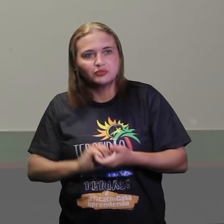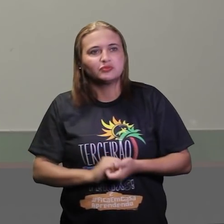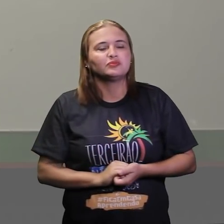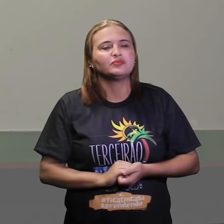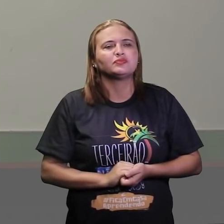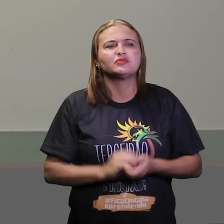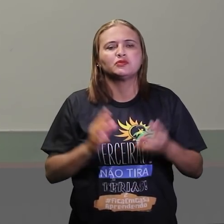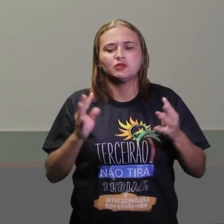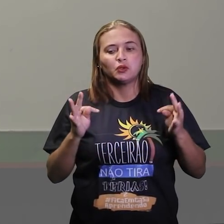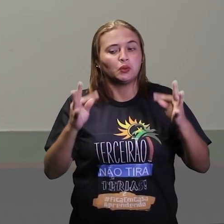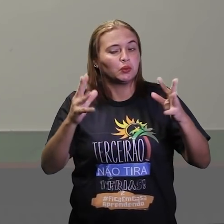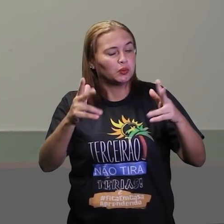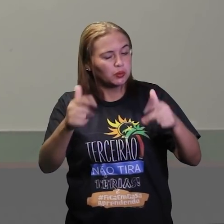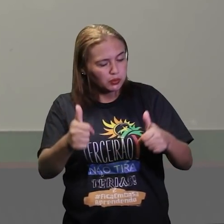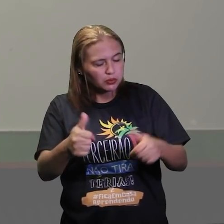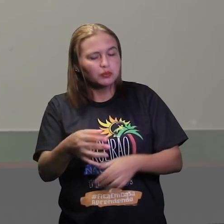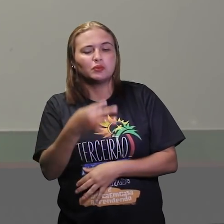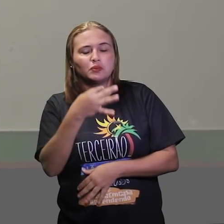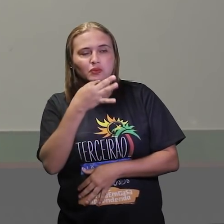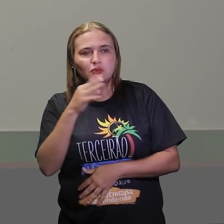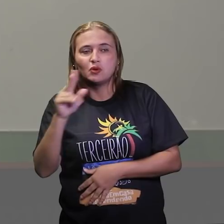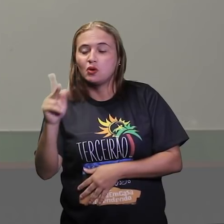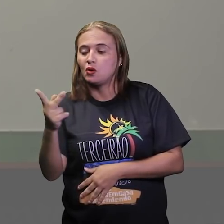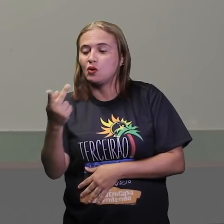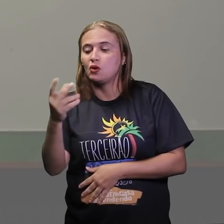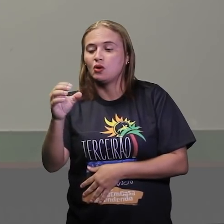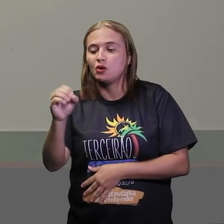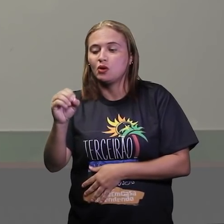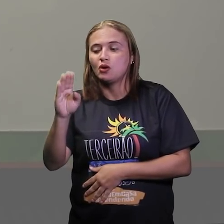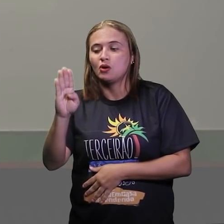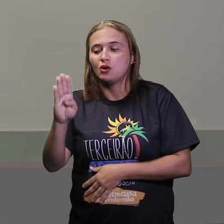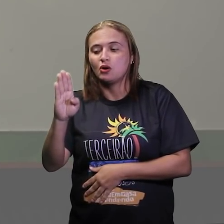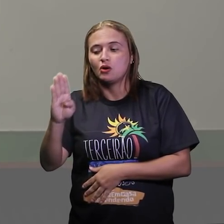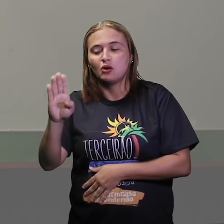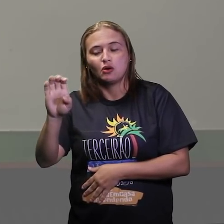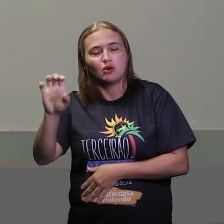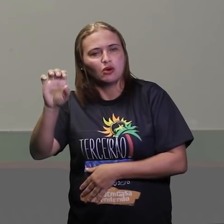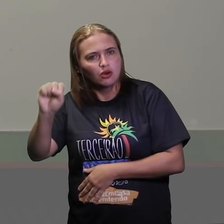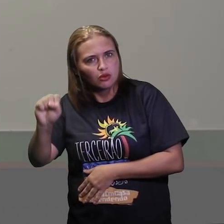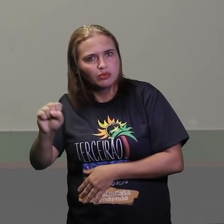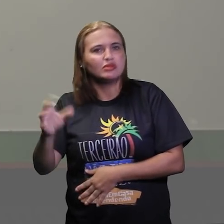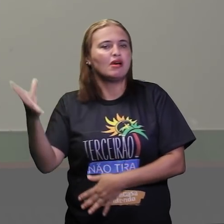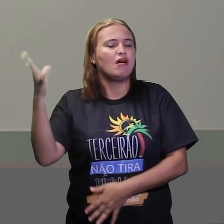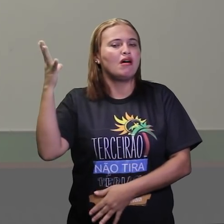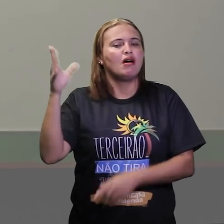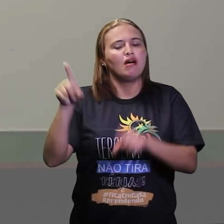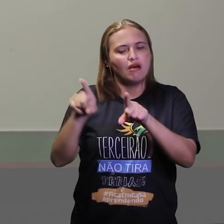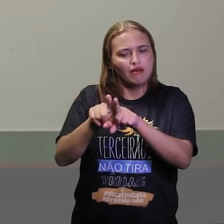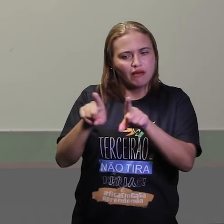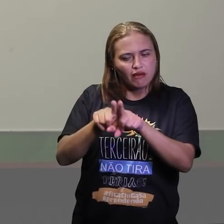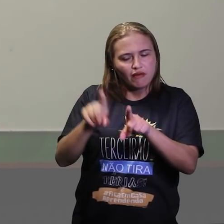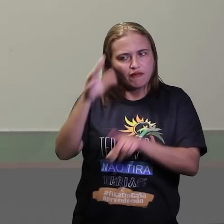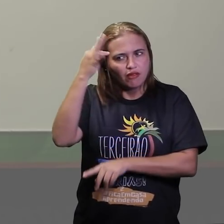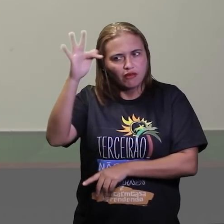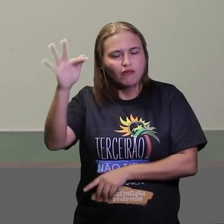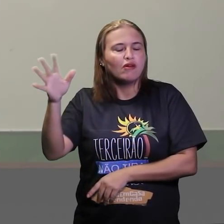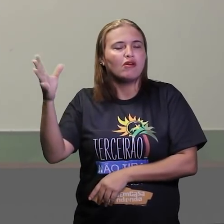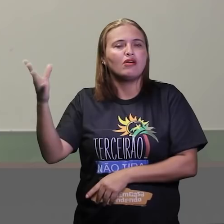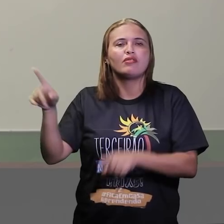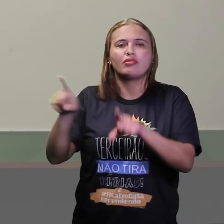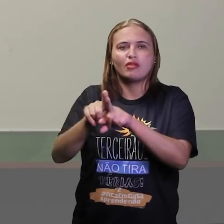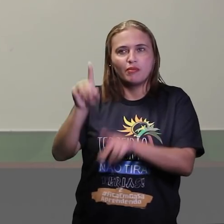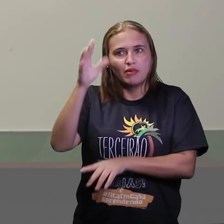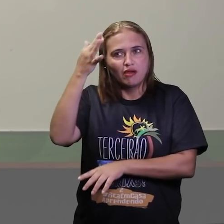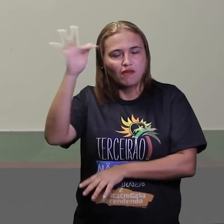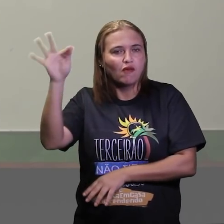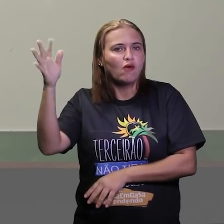Todo mundo conhece essas figuras aqui, ó. Hobbes, Locke e Rousseau. Tá? O famoso Jean-Jacques Rousseau, que o